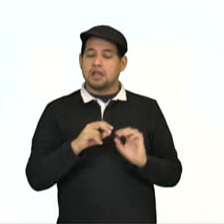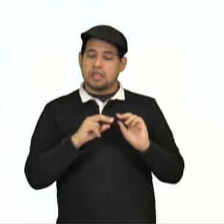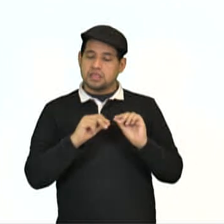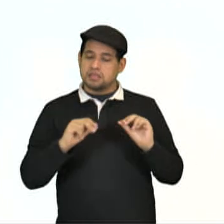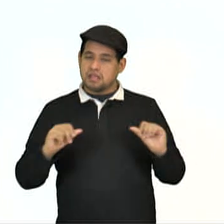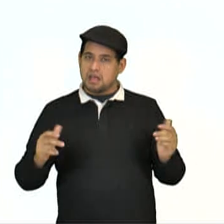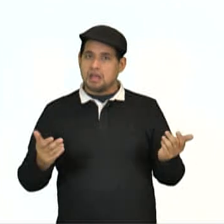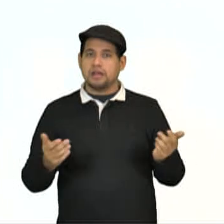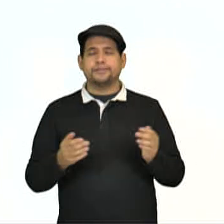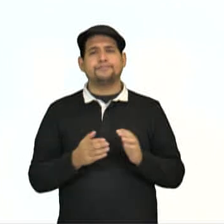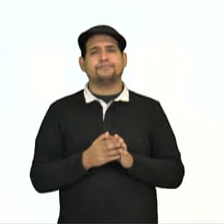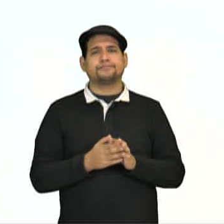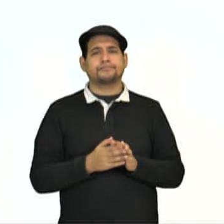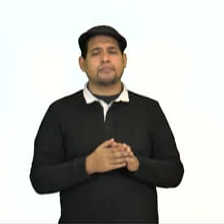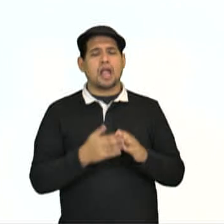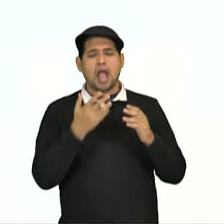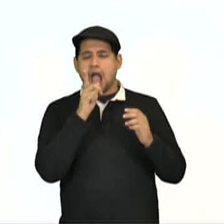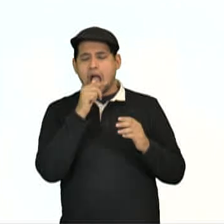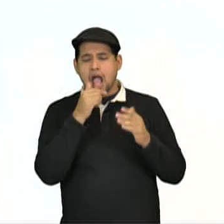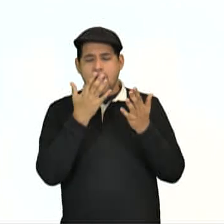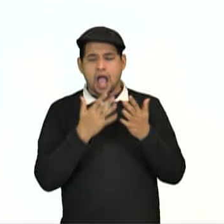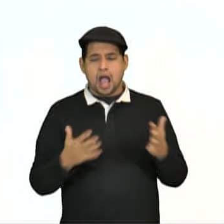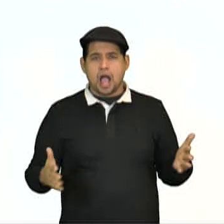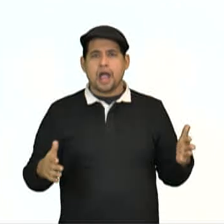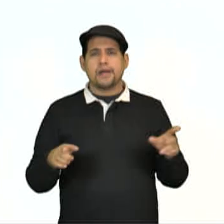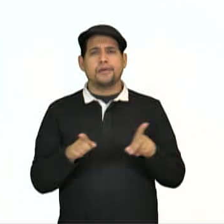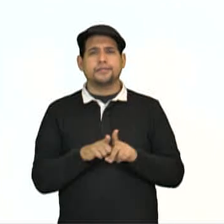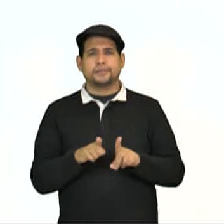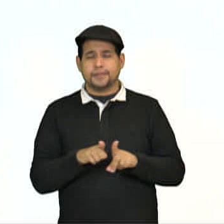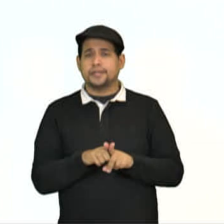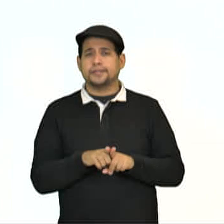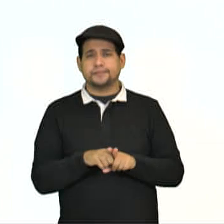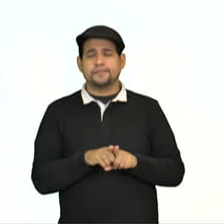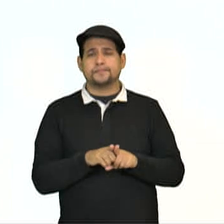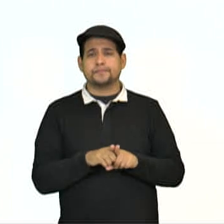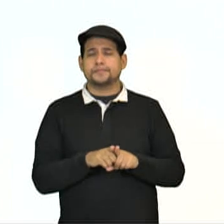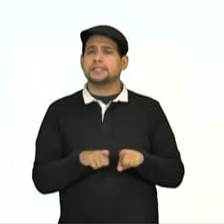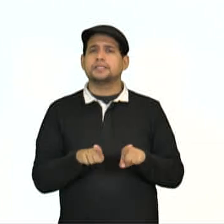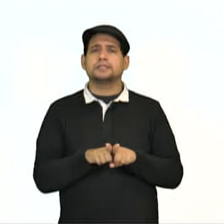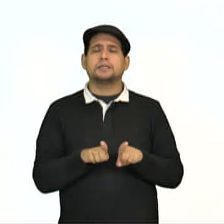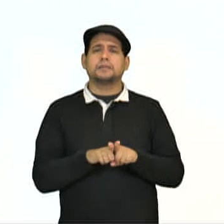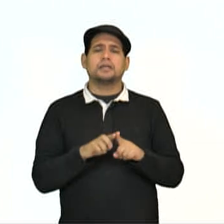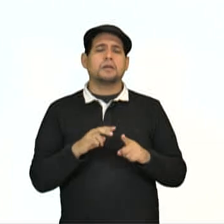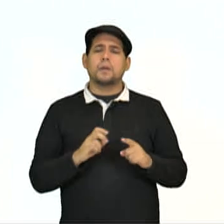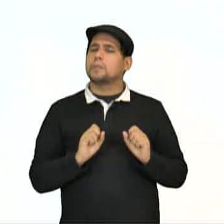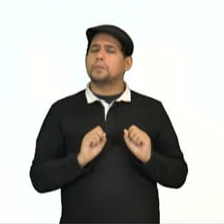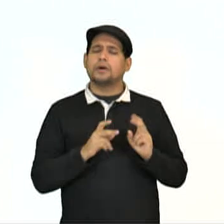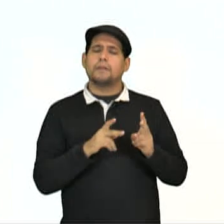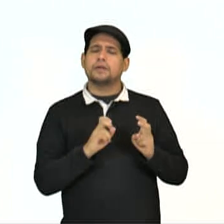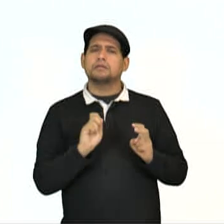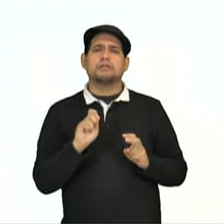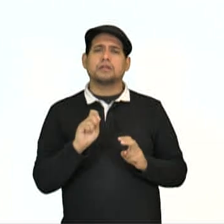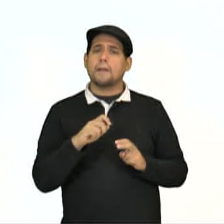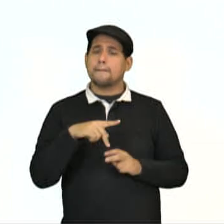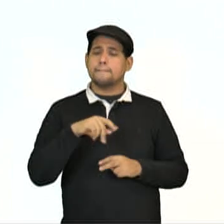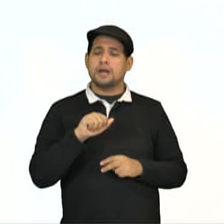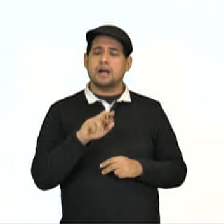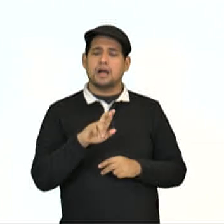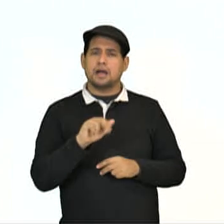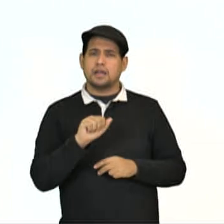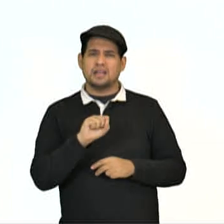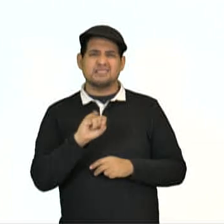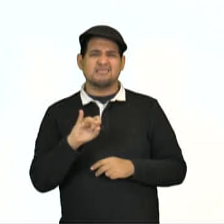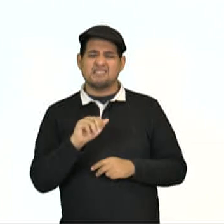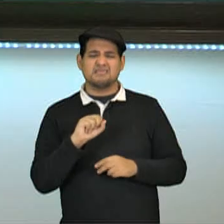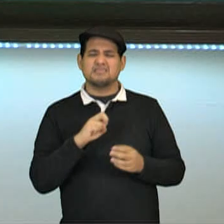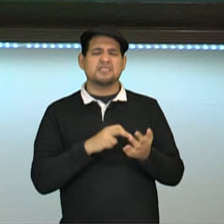terra, no ambiente aquático, ambientes úmidos, né? E eles também podem e são parasitas. O que